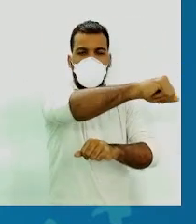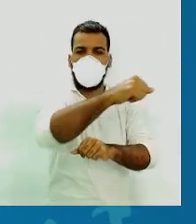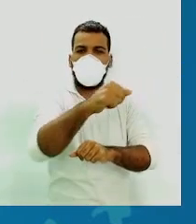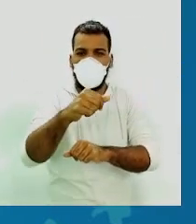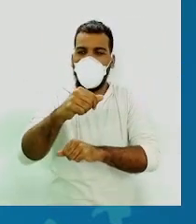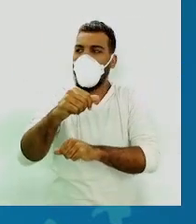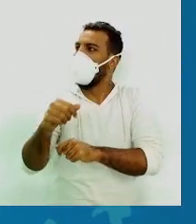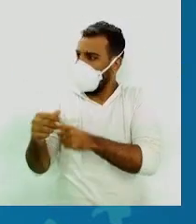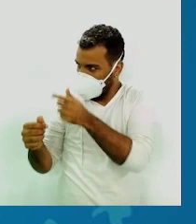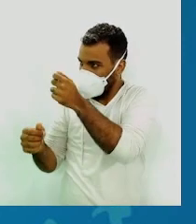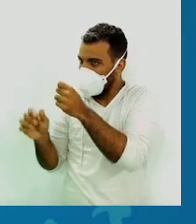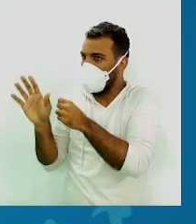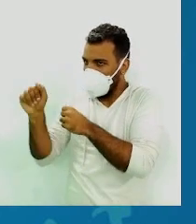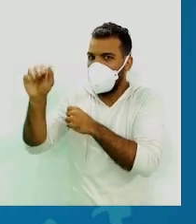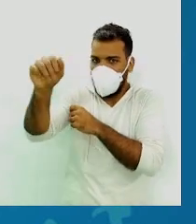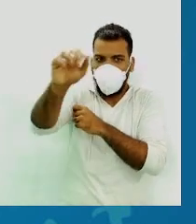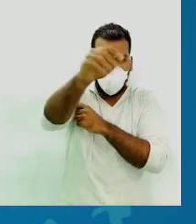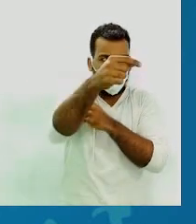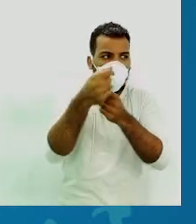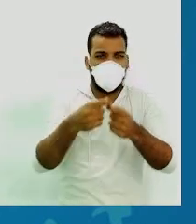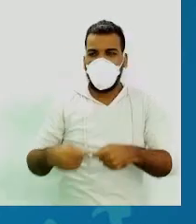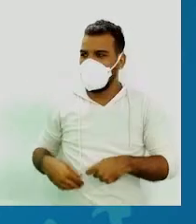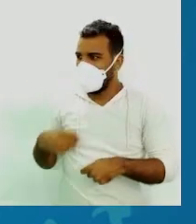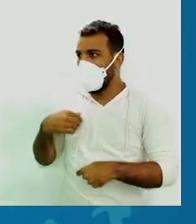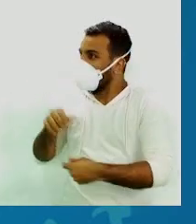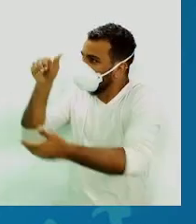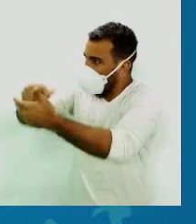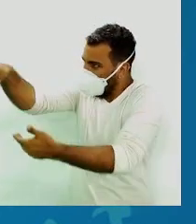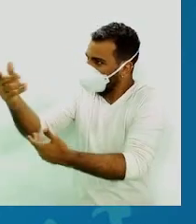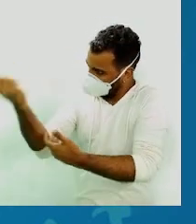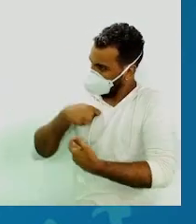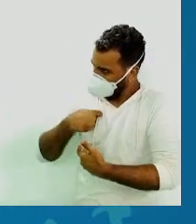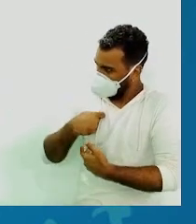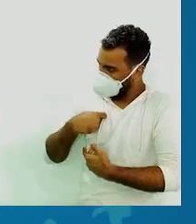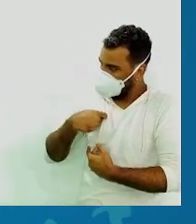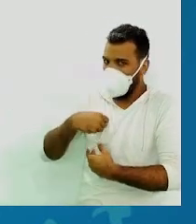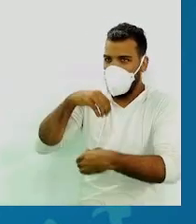votar neles, né? E dessa maneira